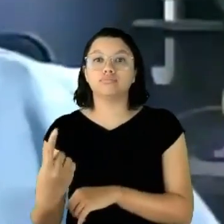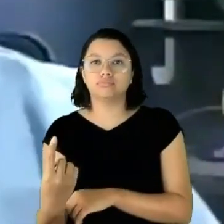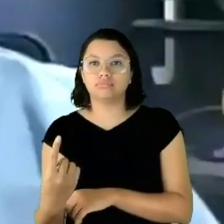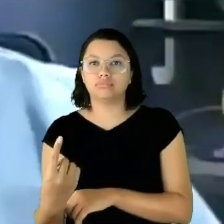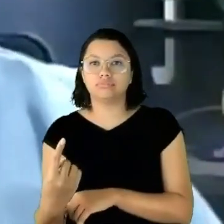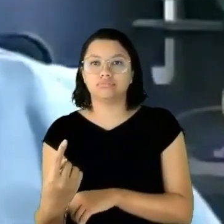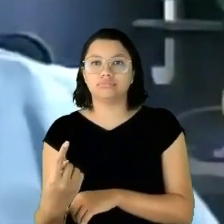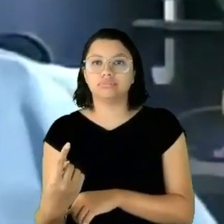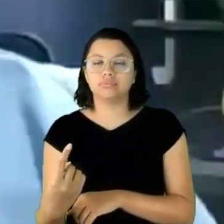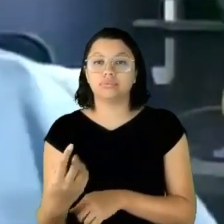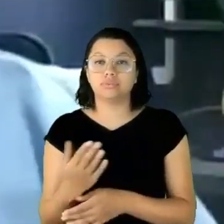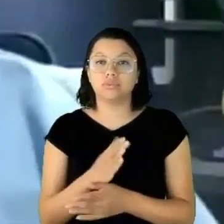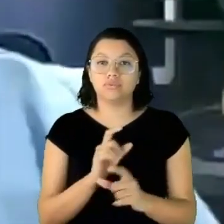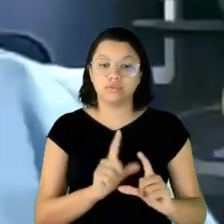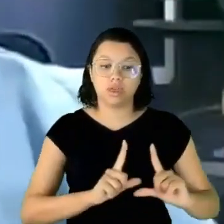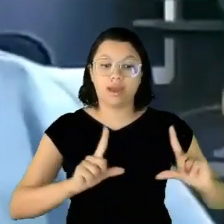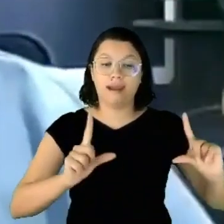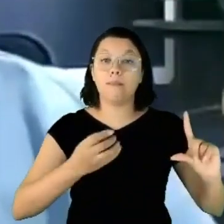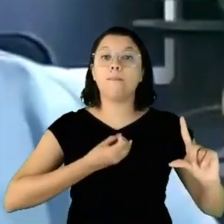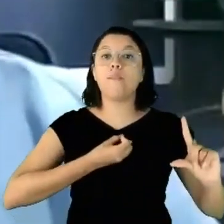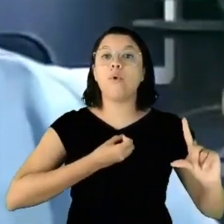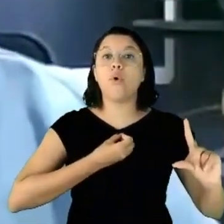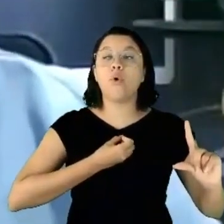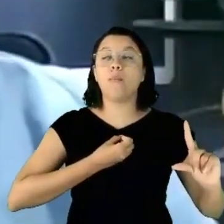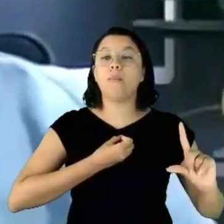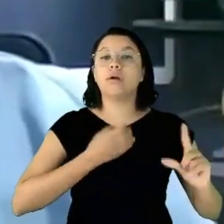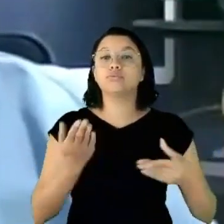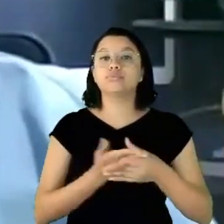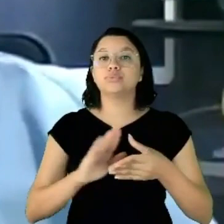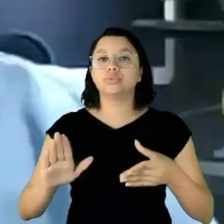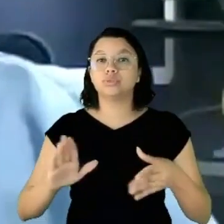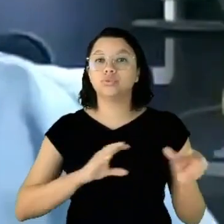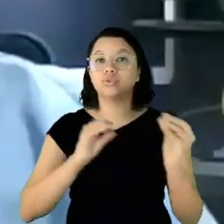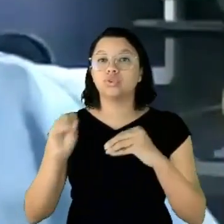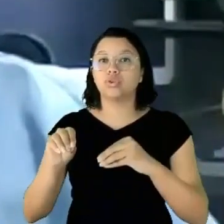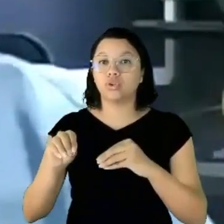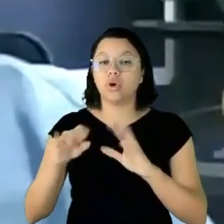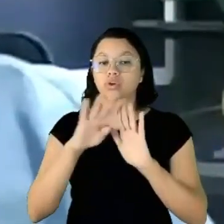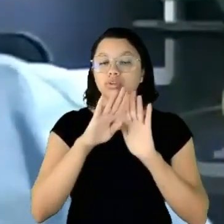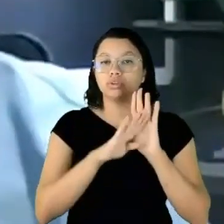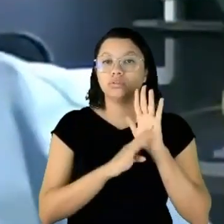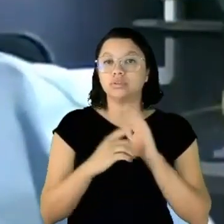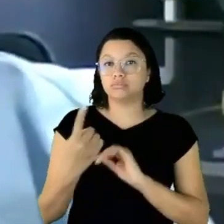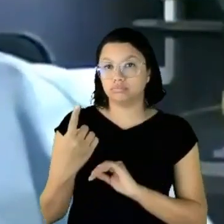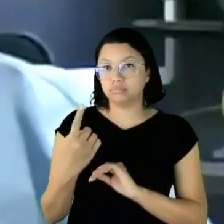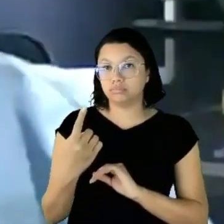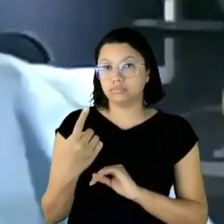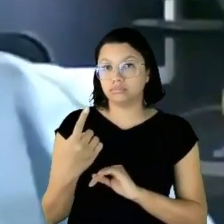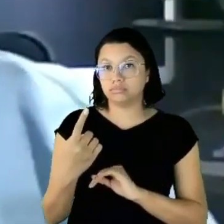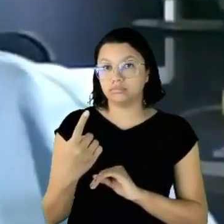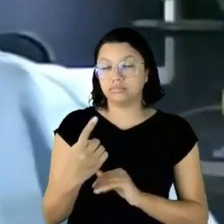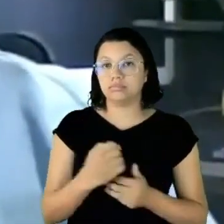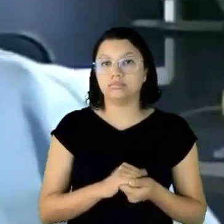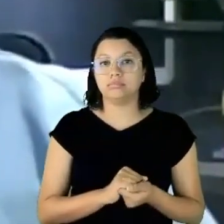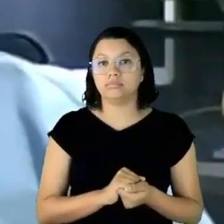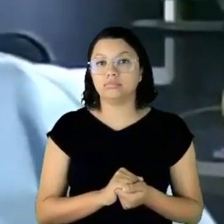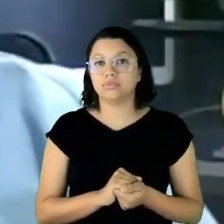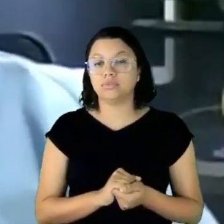aí você abre o número do processo aí você joga ali a sequência 1 você jogou 1